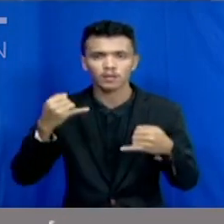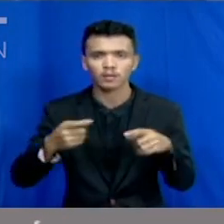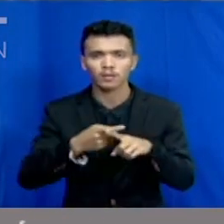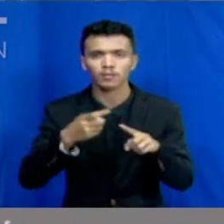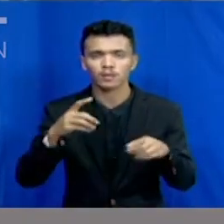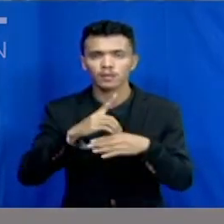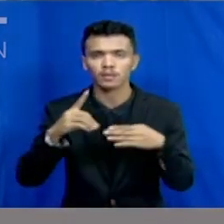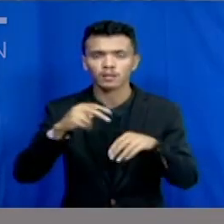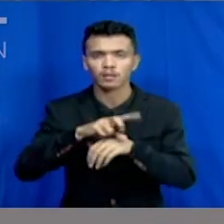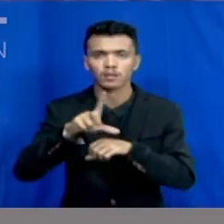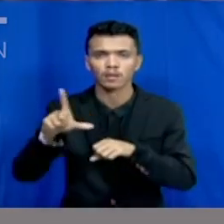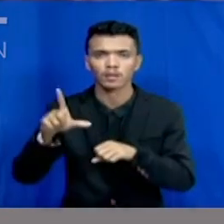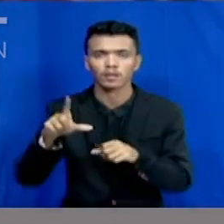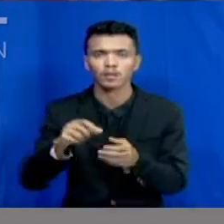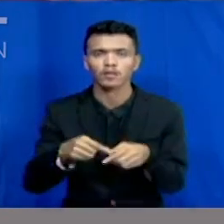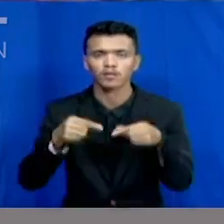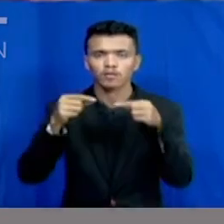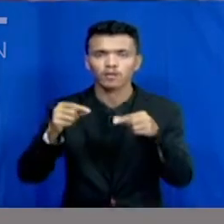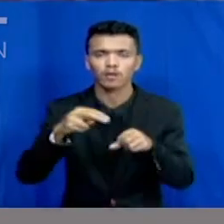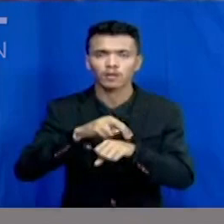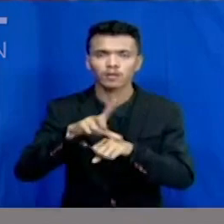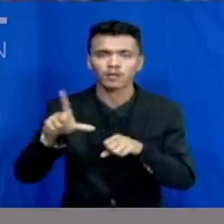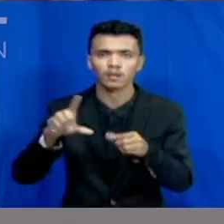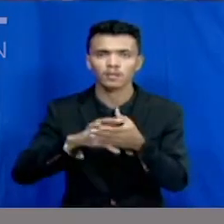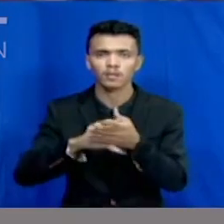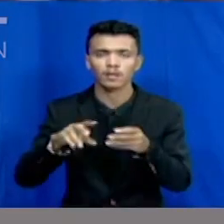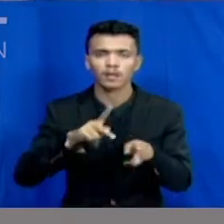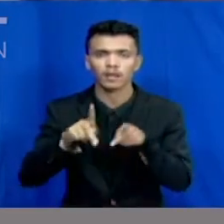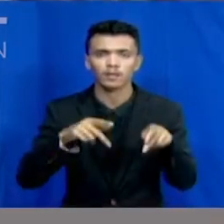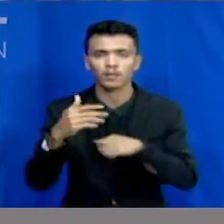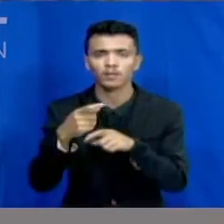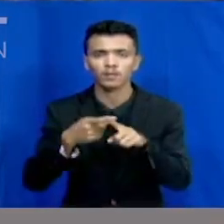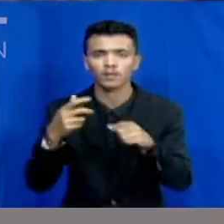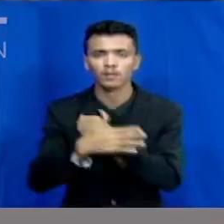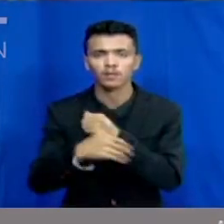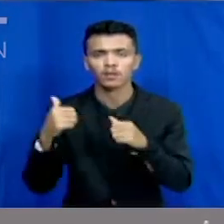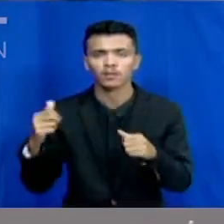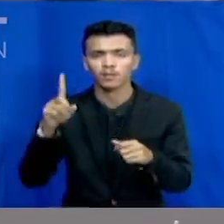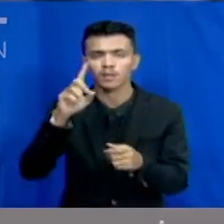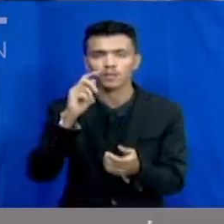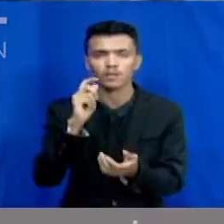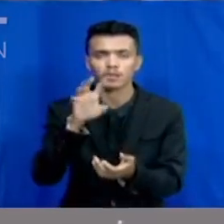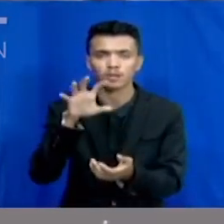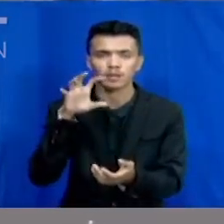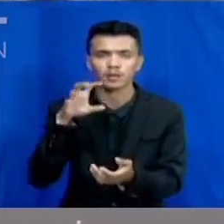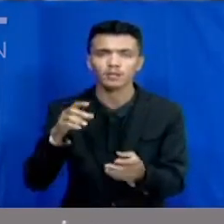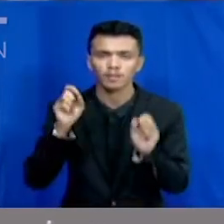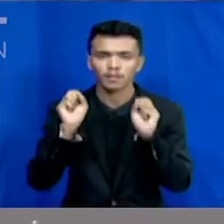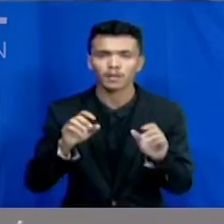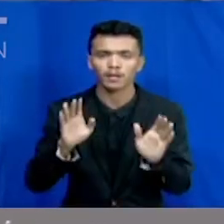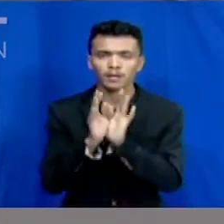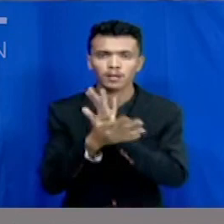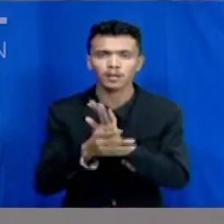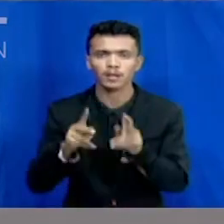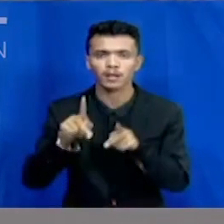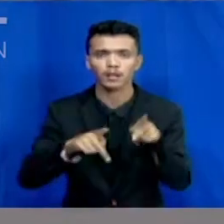Nacional Registro Notariado, foona nacionalidade para cidadão estrangeiro hamutu krihungi daresin, hodisai cidadão timorense.